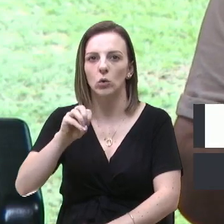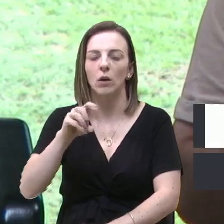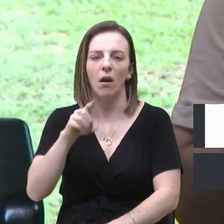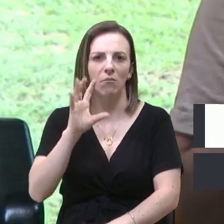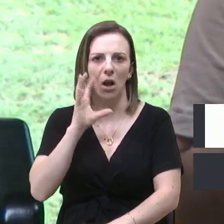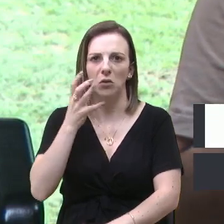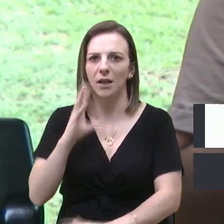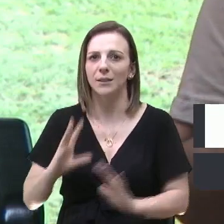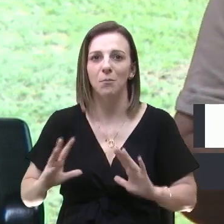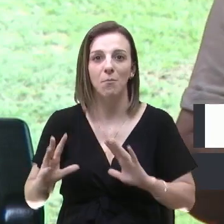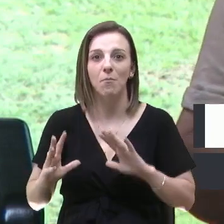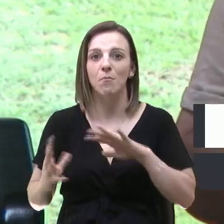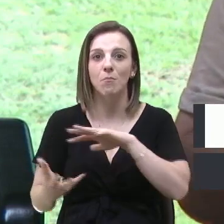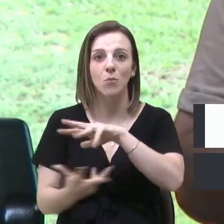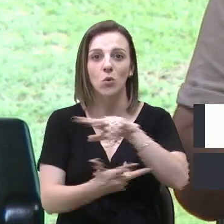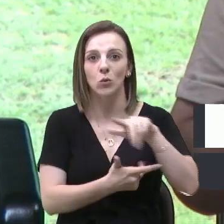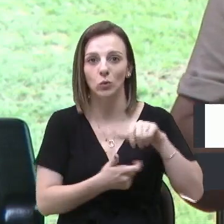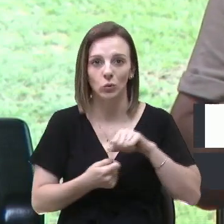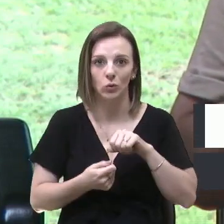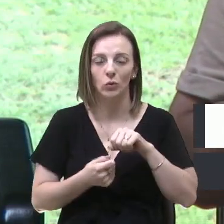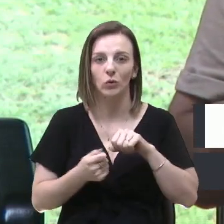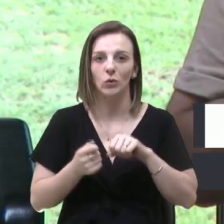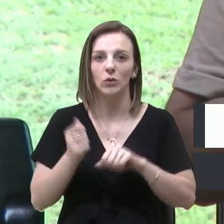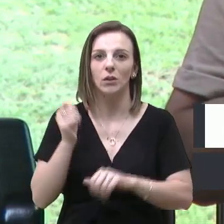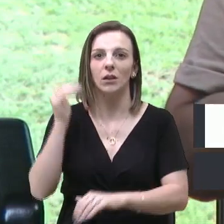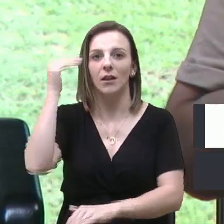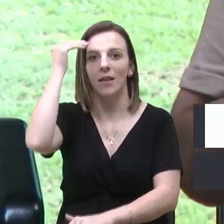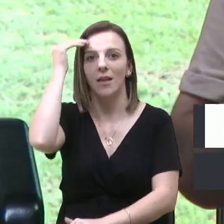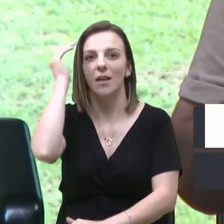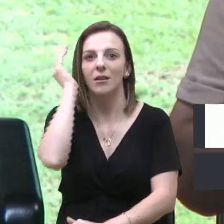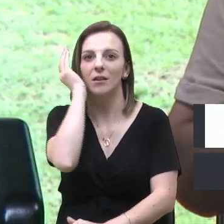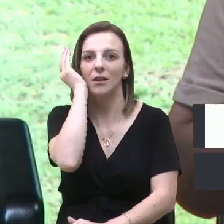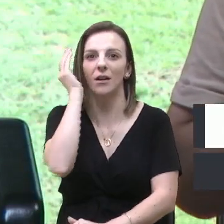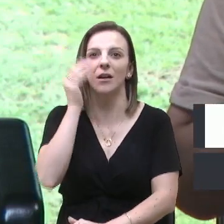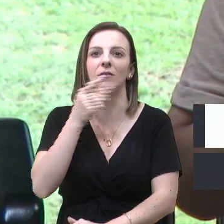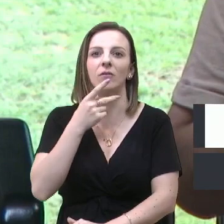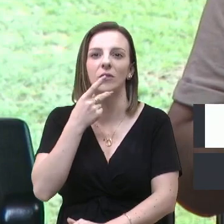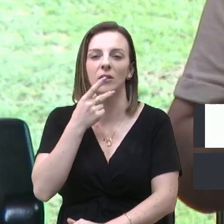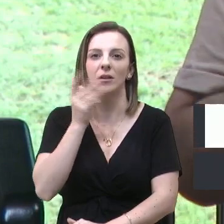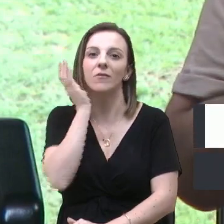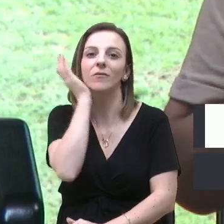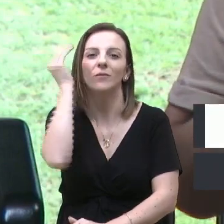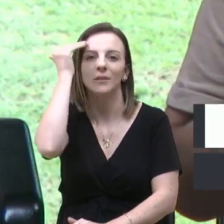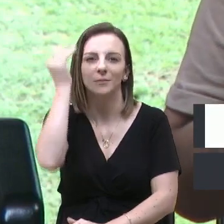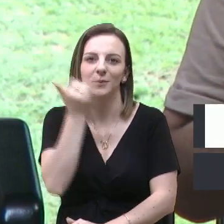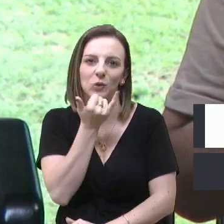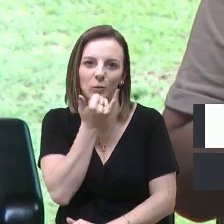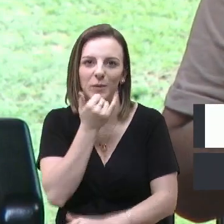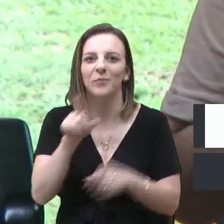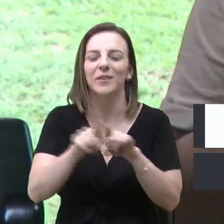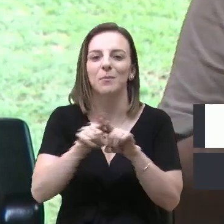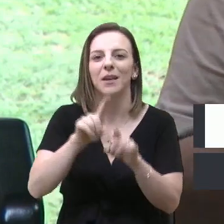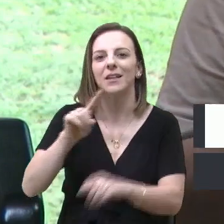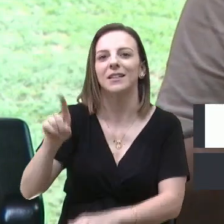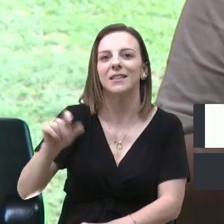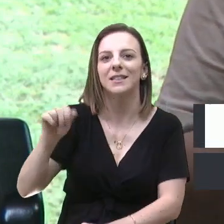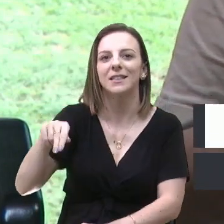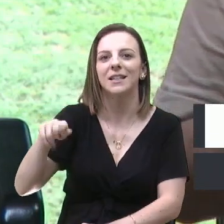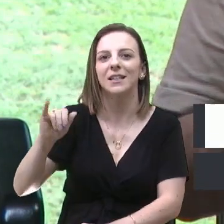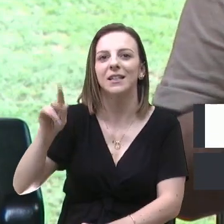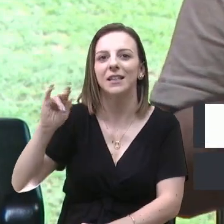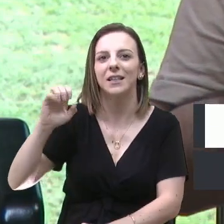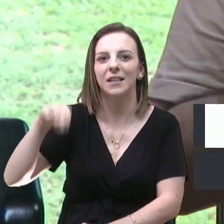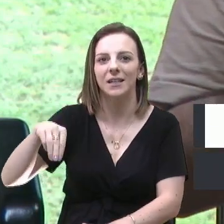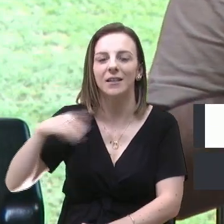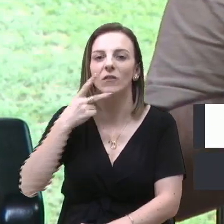mundo, conhece, o vereador Felipe, anda nos trens, nos metrôs, de ônibus, vereadora Tatiane, e